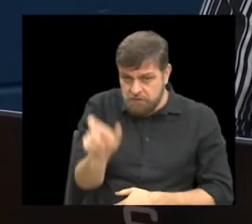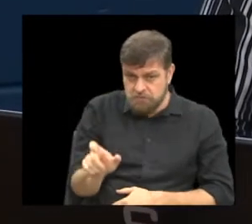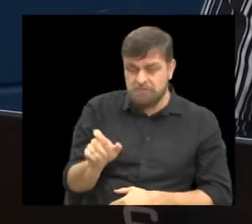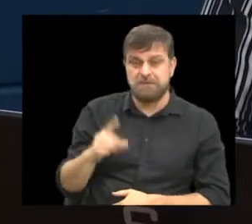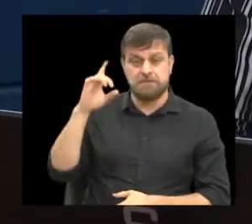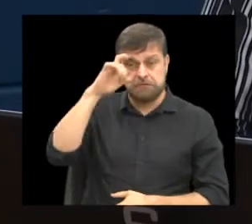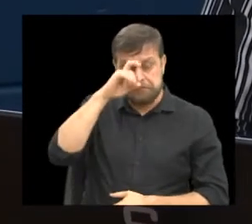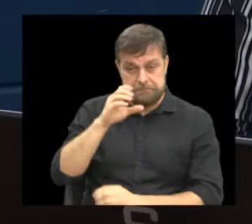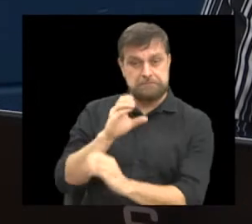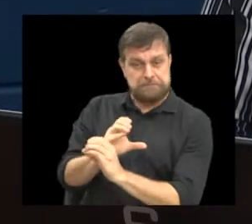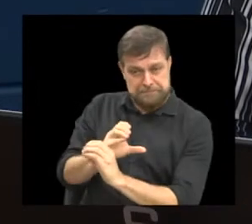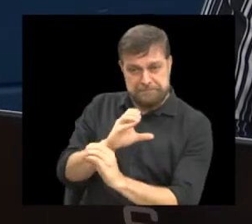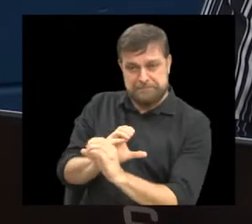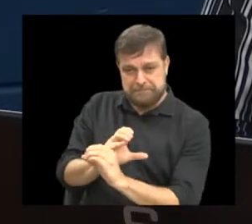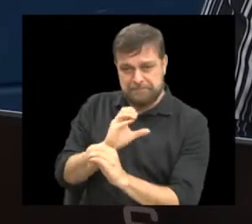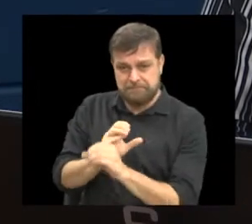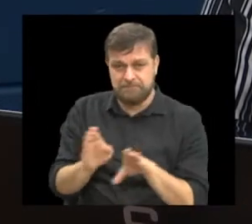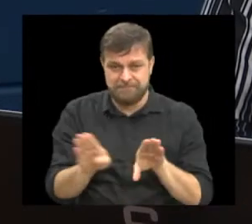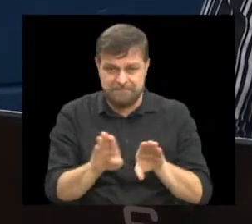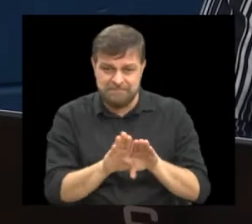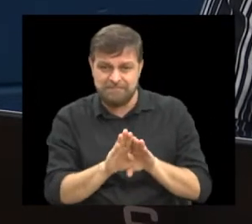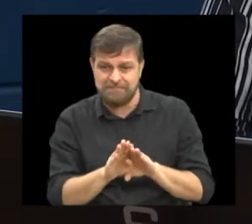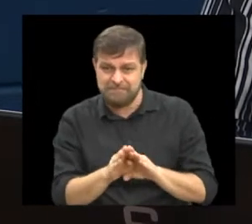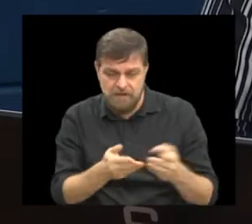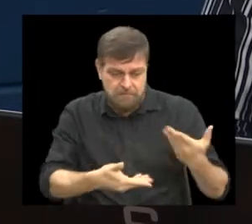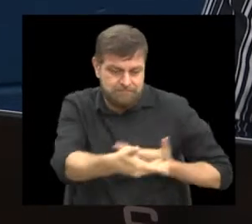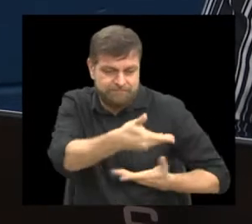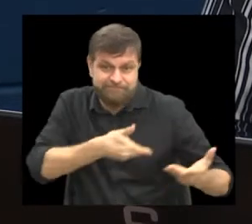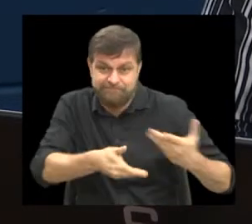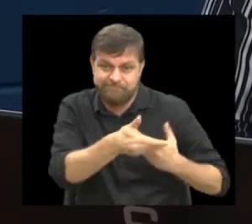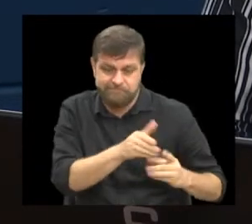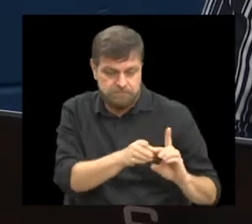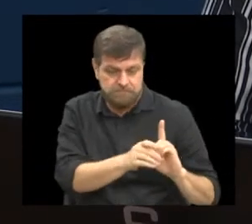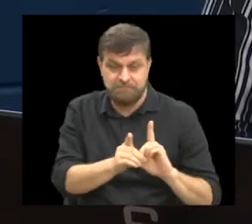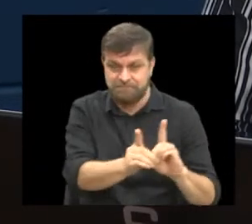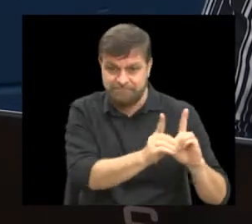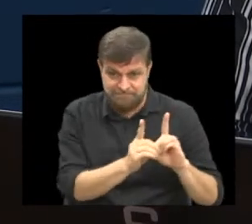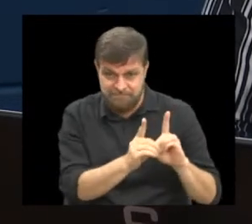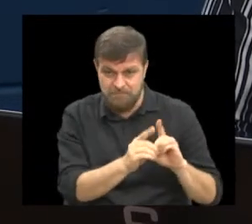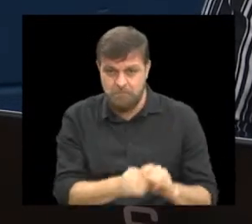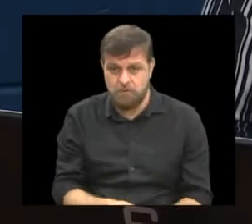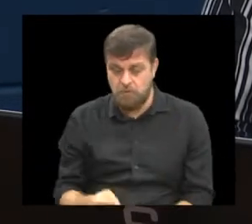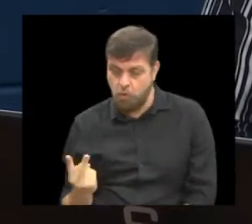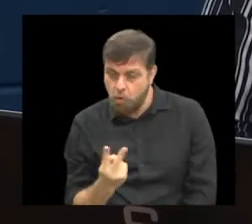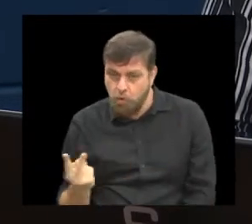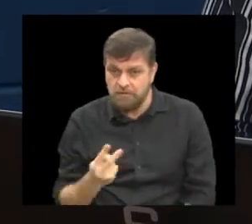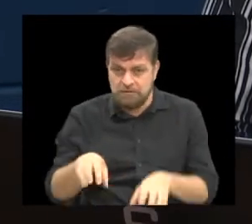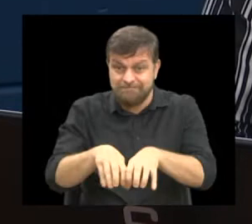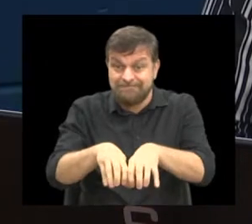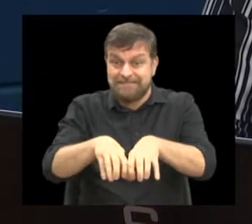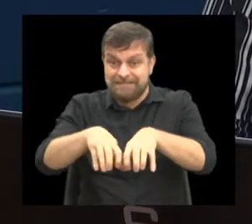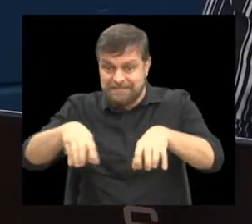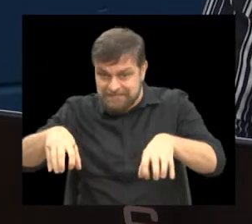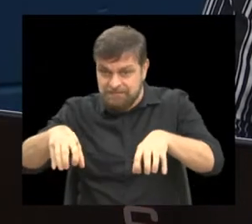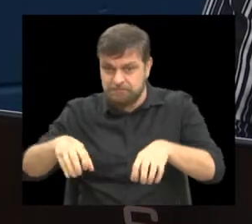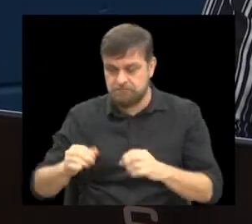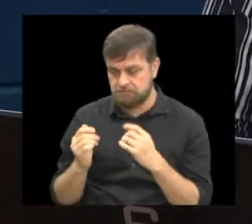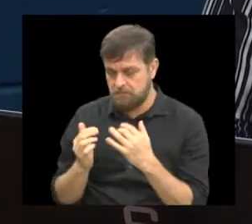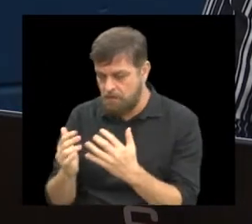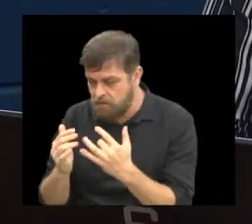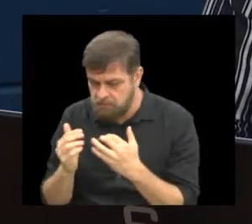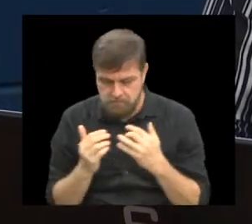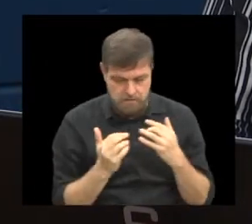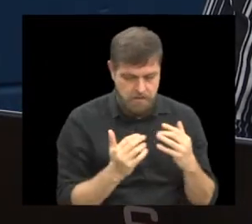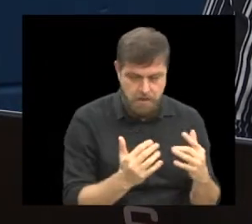dificuldade de comunicação e a dificuldade de socialização. Quando eu falei que Kanner e Asperger separaram esses autistas, eles